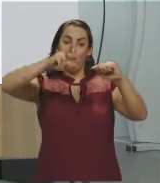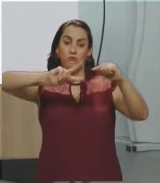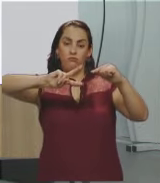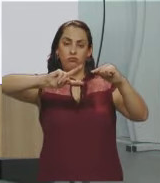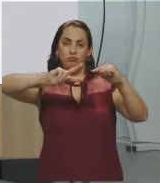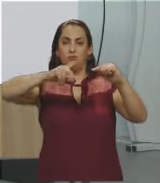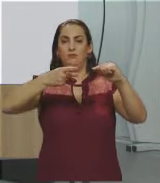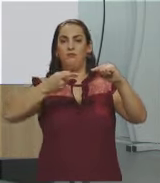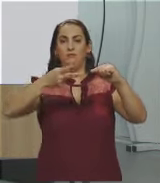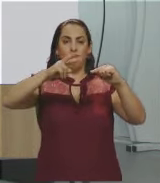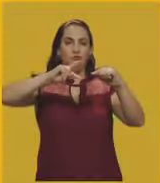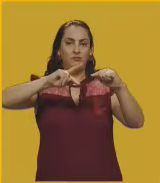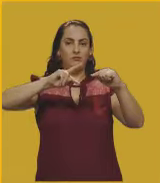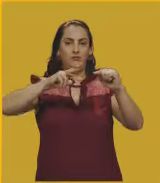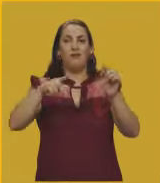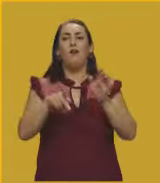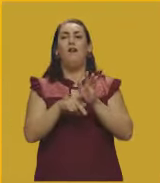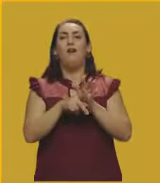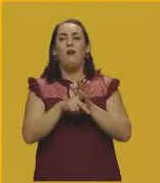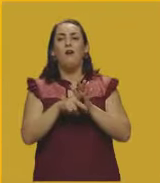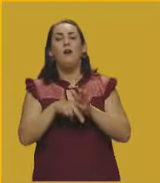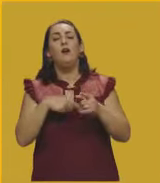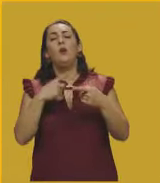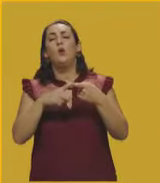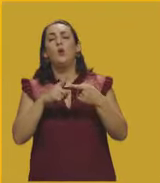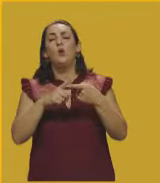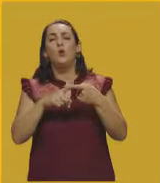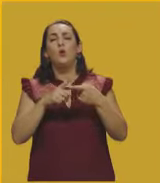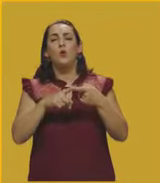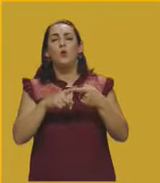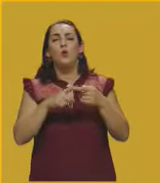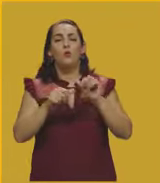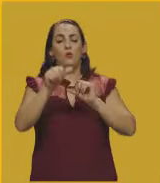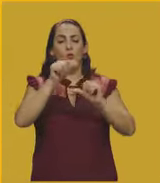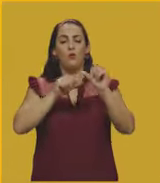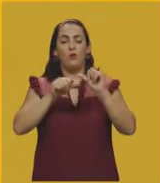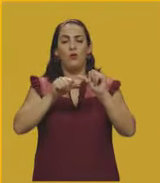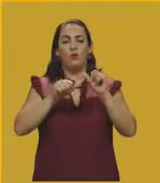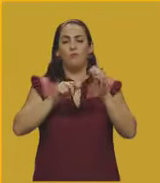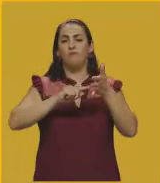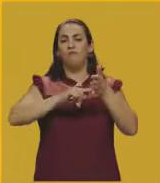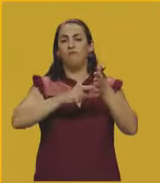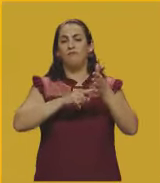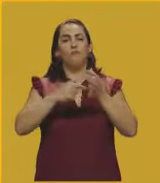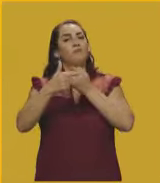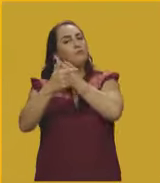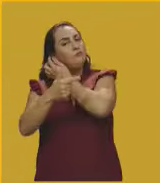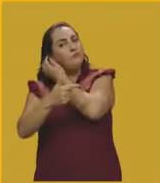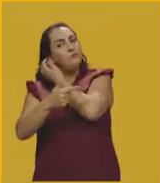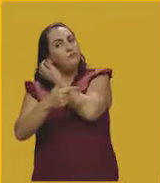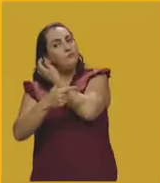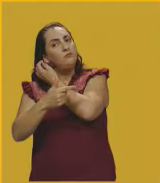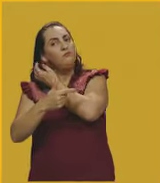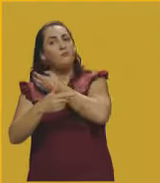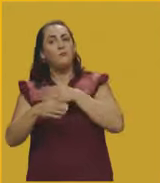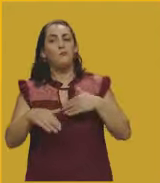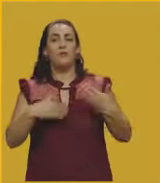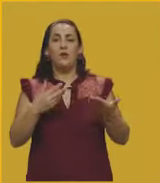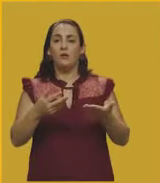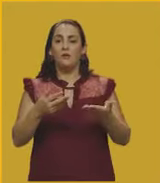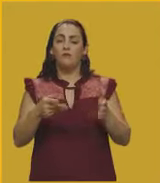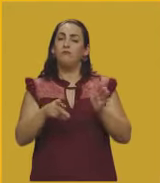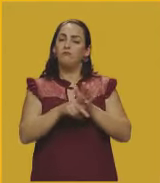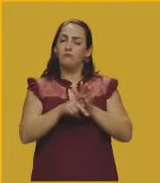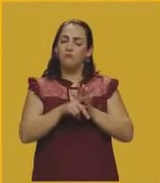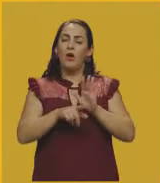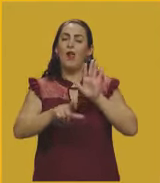I1 é o dobro de I2. Então, eu escrevi aqui, matematicamente, só substituir I1 por 2, I2. Aqui eu estou usando a lei de